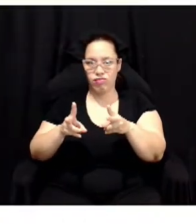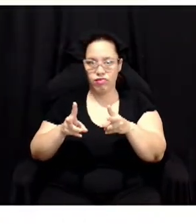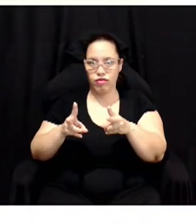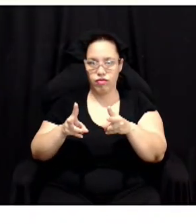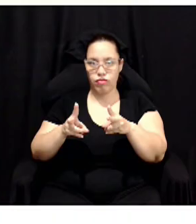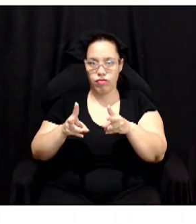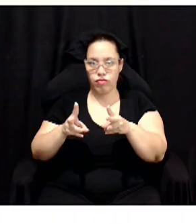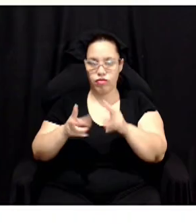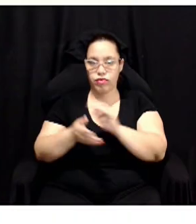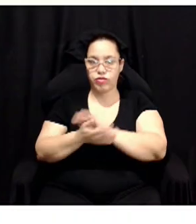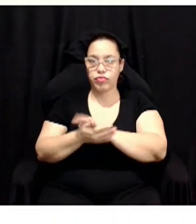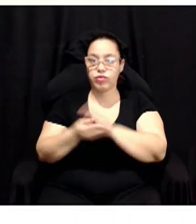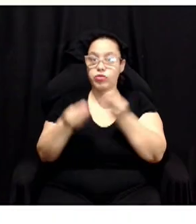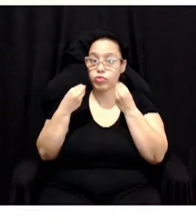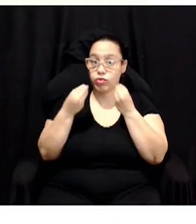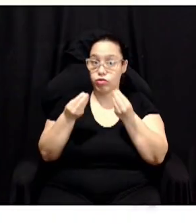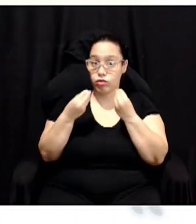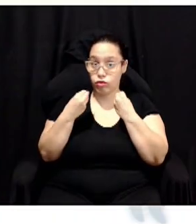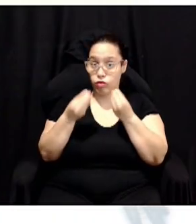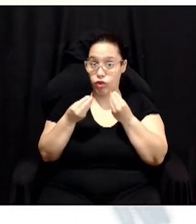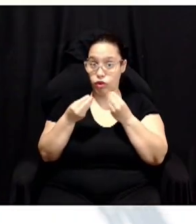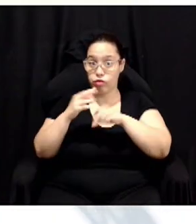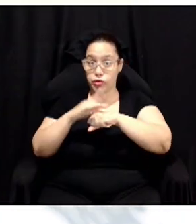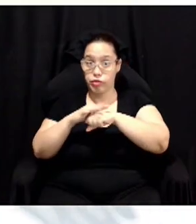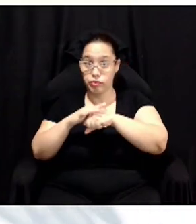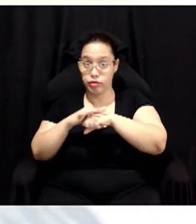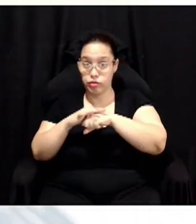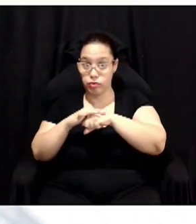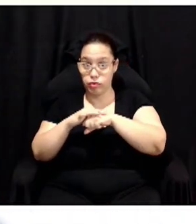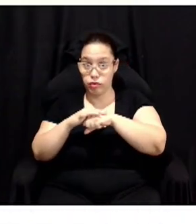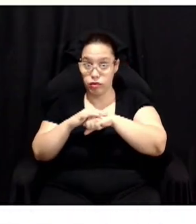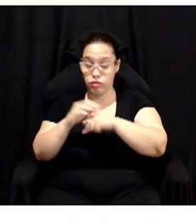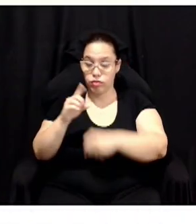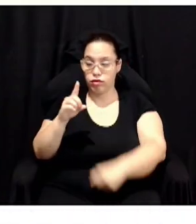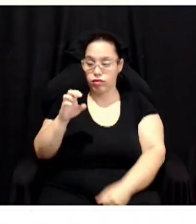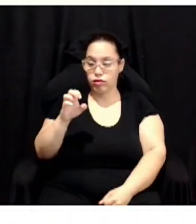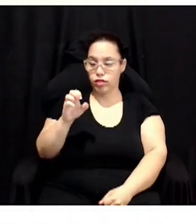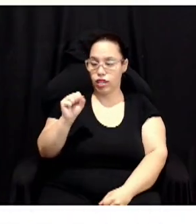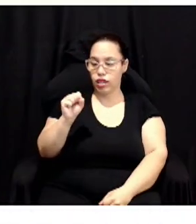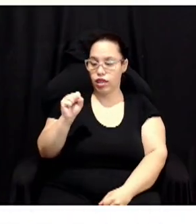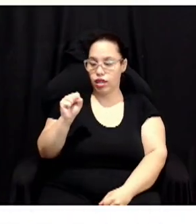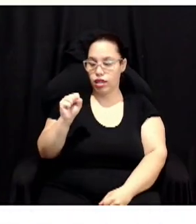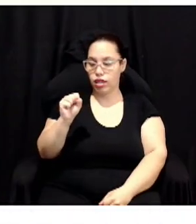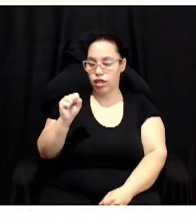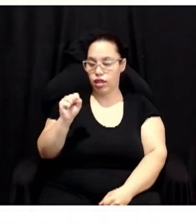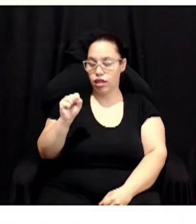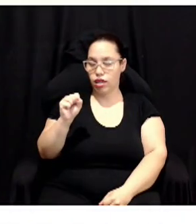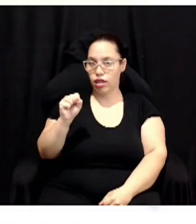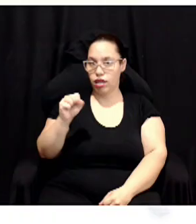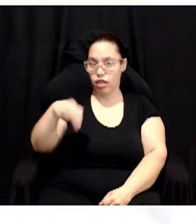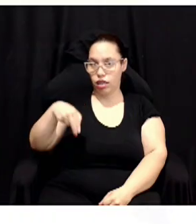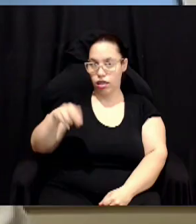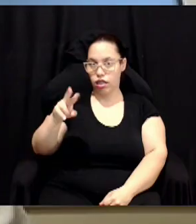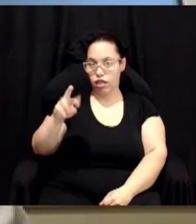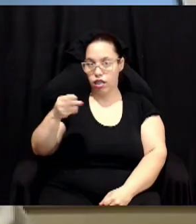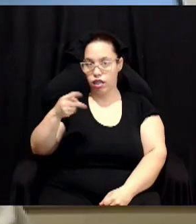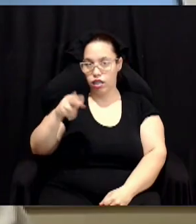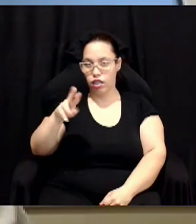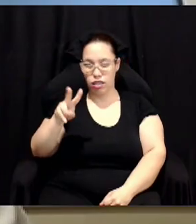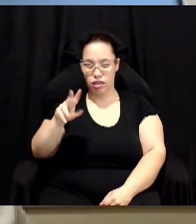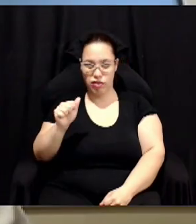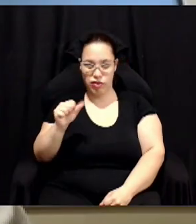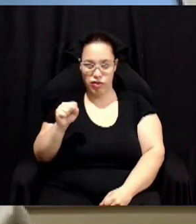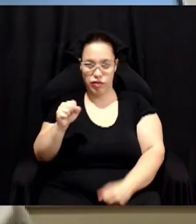classificadas como doenças degenerativas. Eu não gosto muito desse termo, mas são doenças